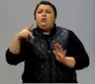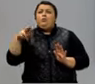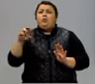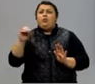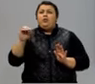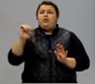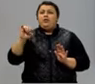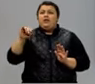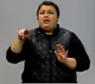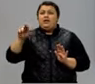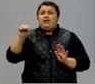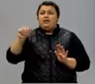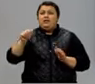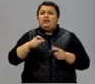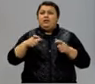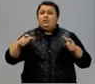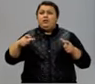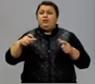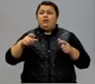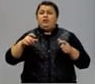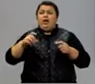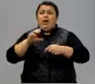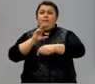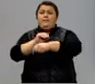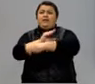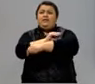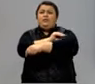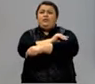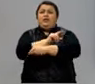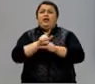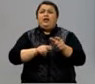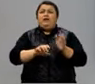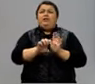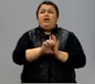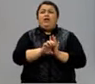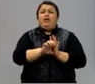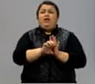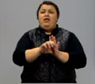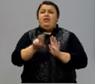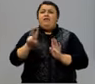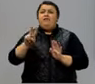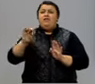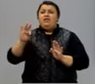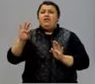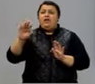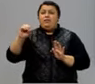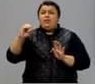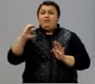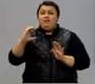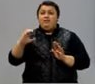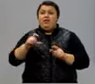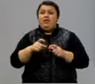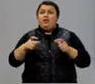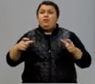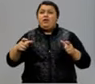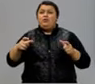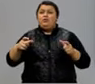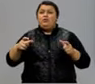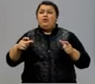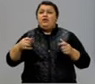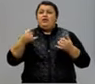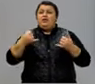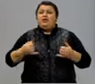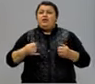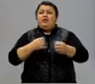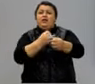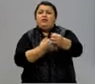Resposta à letra C, oxigênio, né? Lembrando que o oxigênio, juntamente com a glicose, vai produzir energia. A